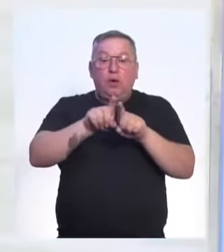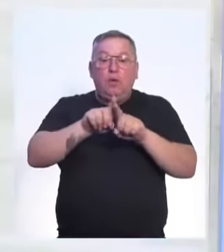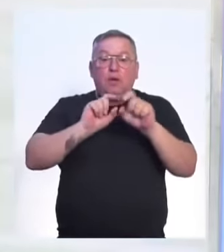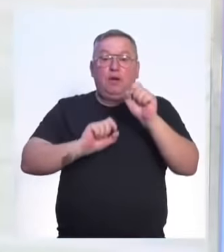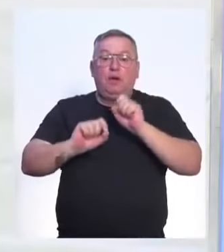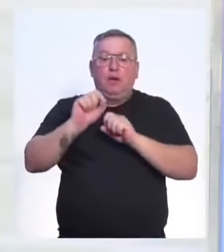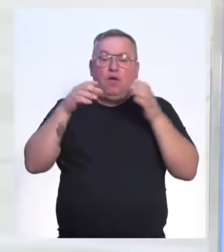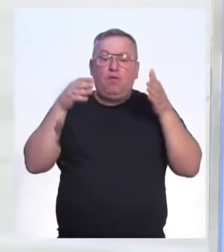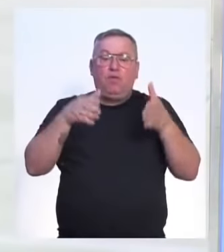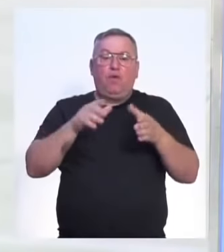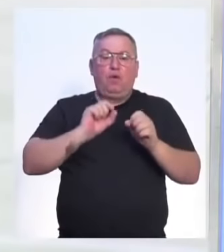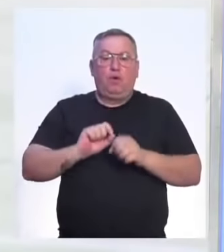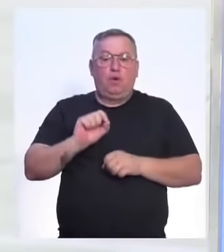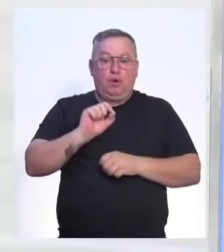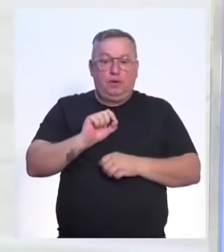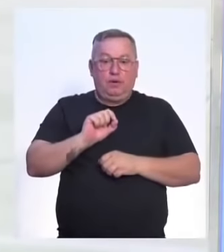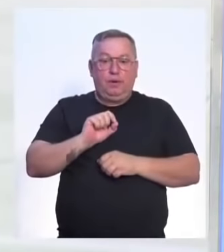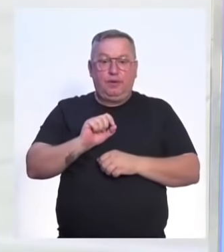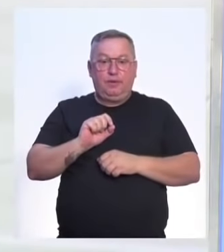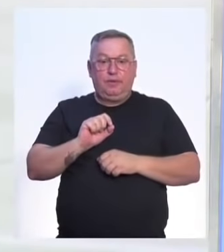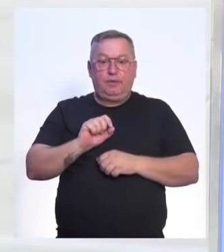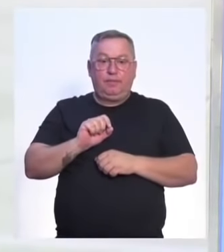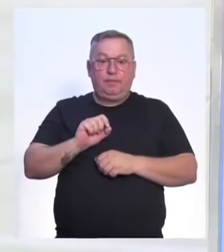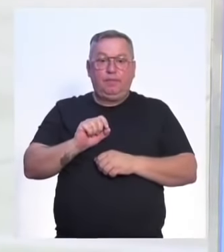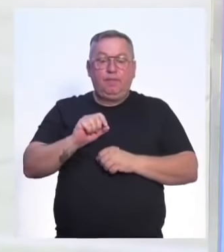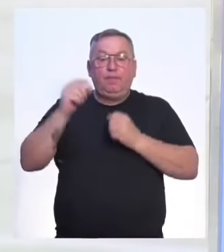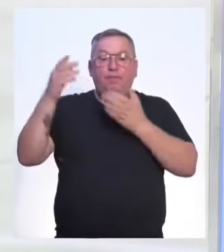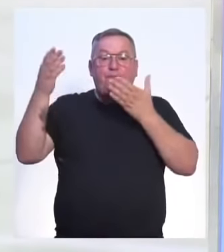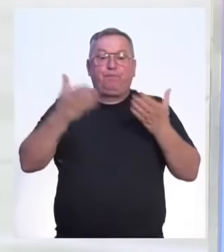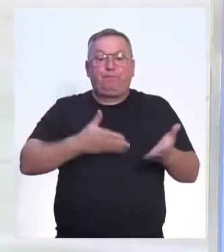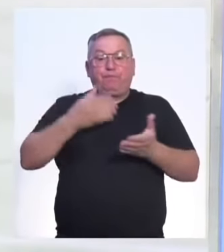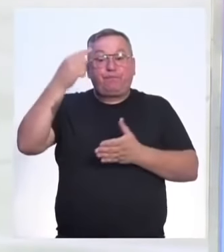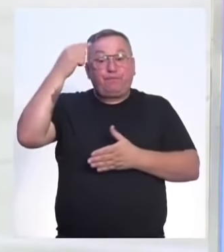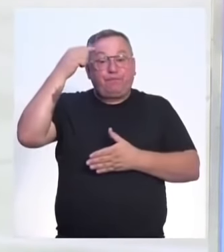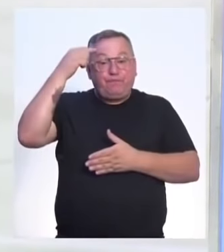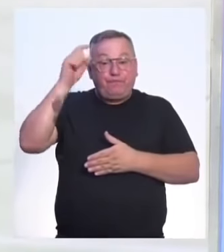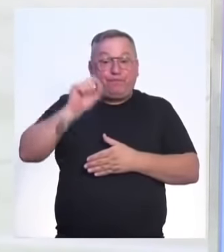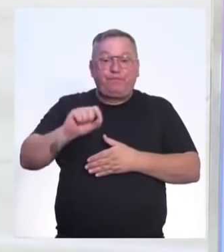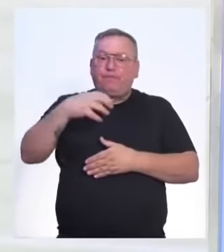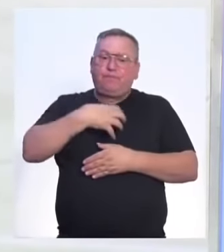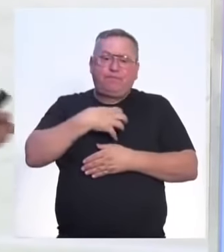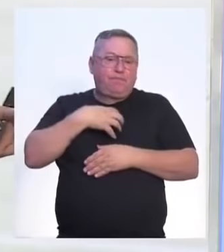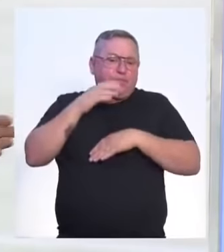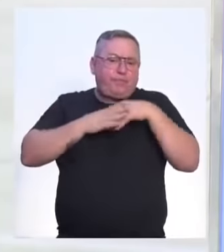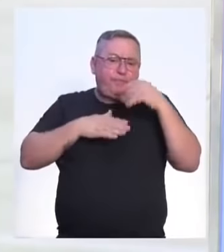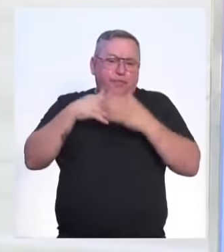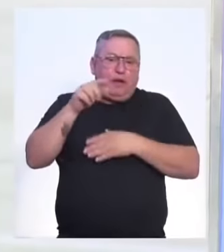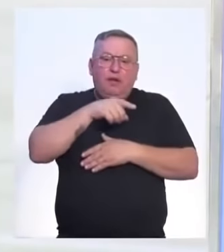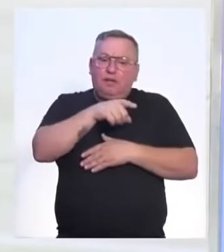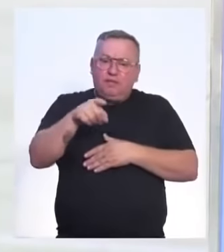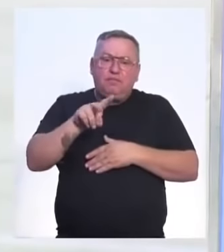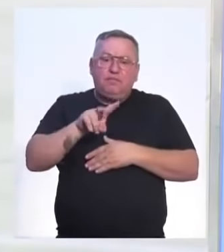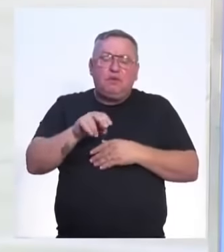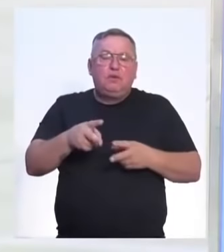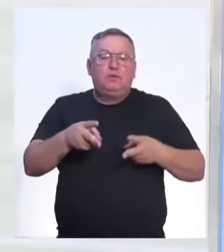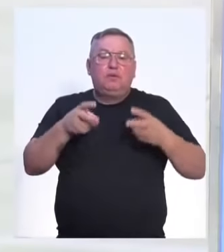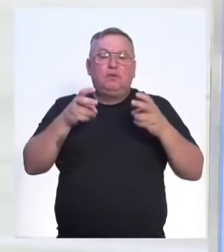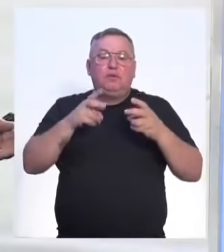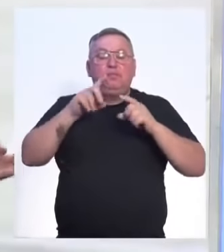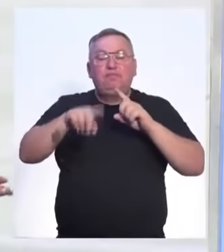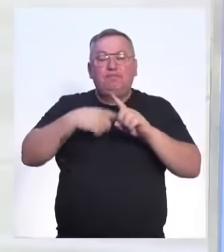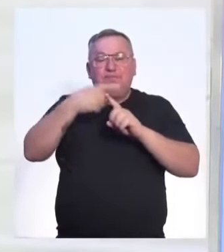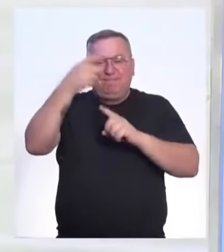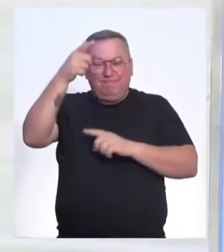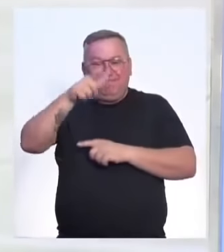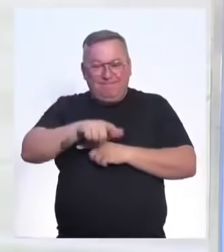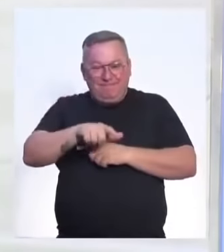né, da aula é exatamente esse, né? Trazer a ideia do sentido prático. E você vai perceber, né, que, mais uma vez, a